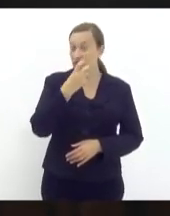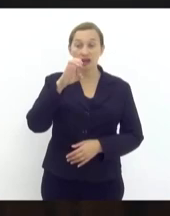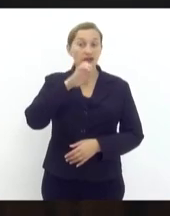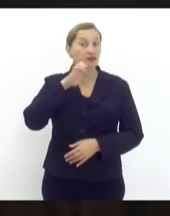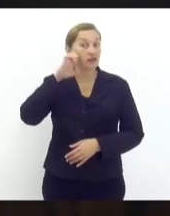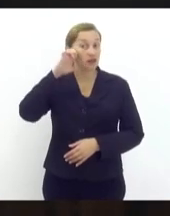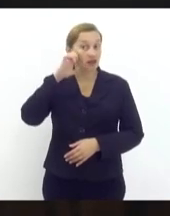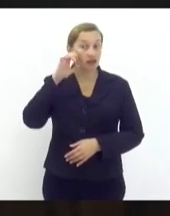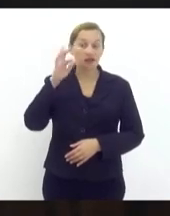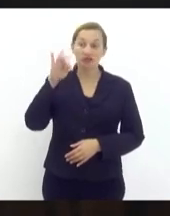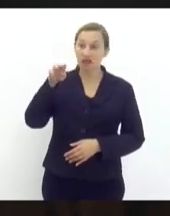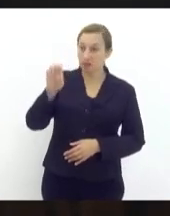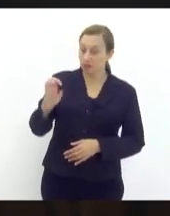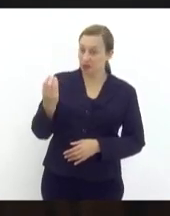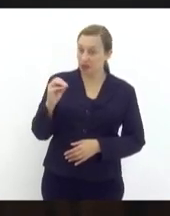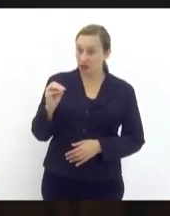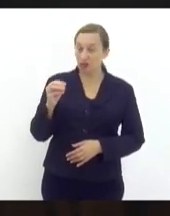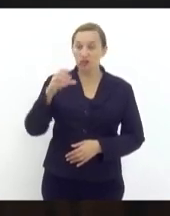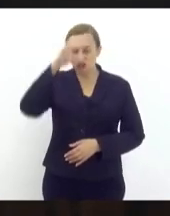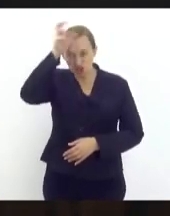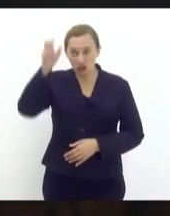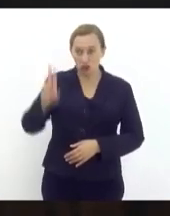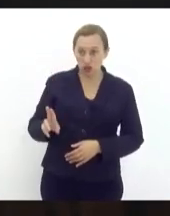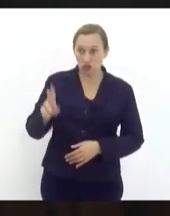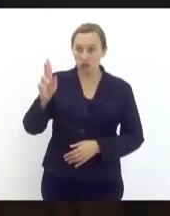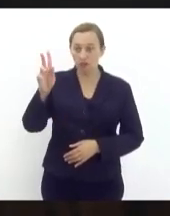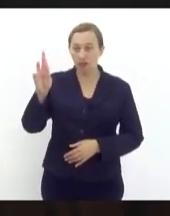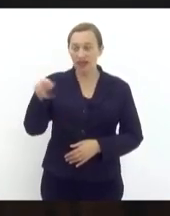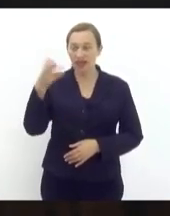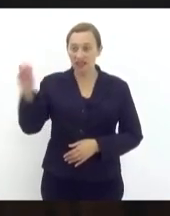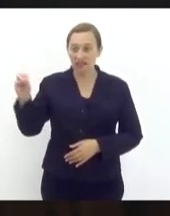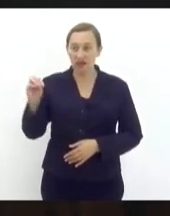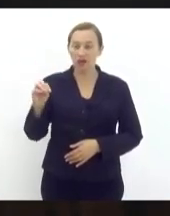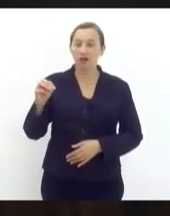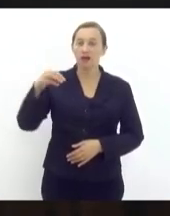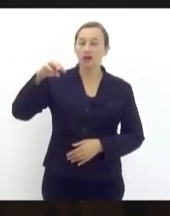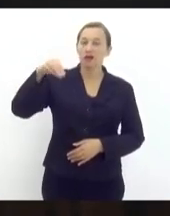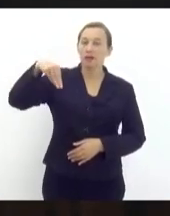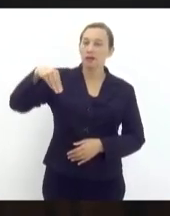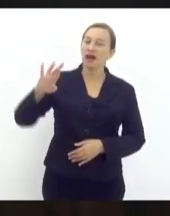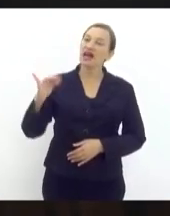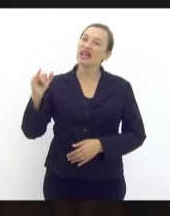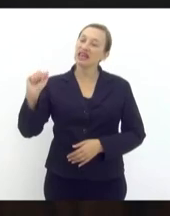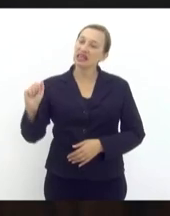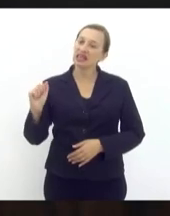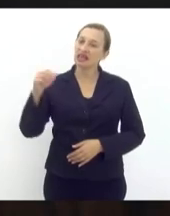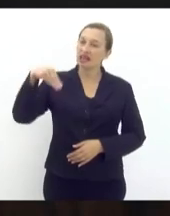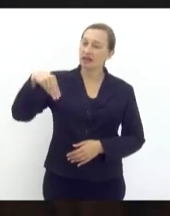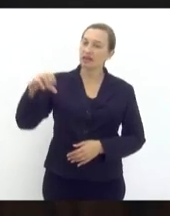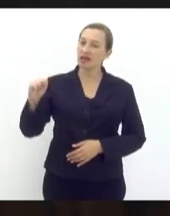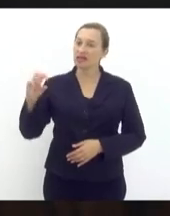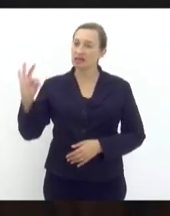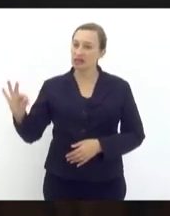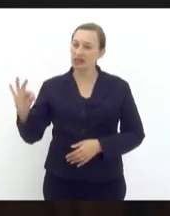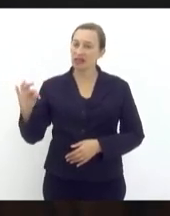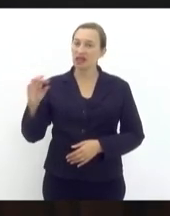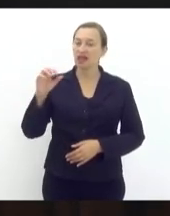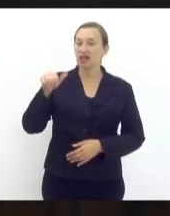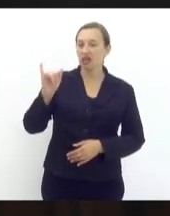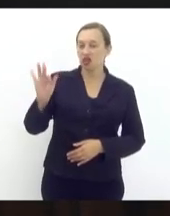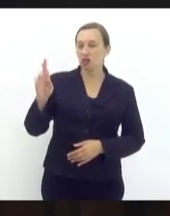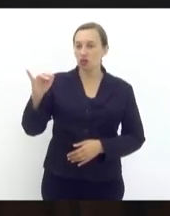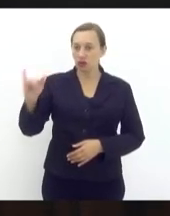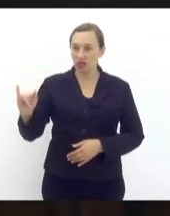takemoto Filipinho rádios tia Ju brasão Marina do MST Franciane Mota Renato Machado Yuri